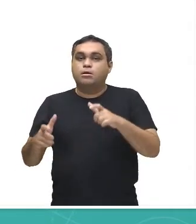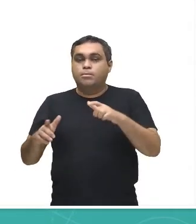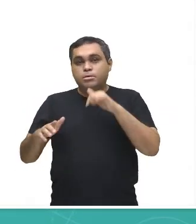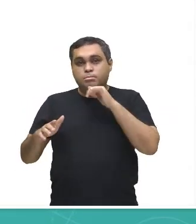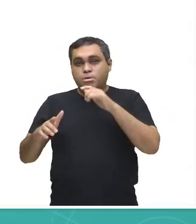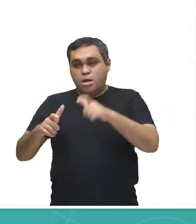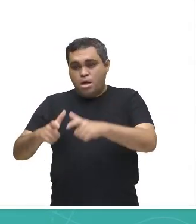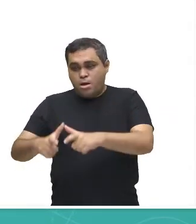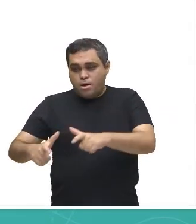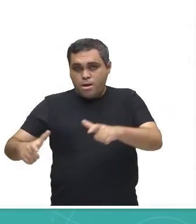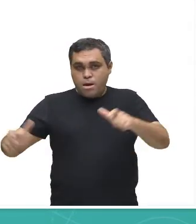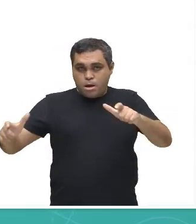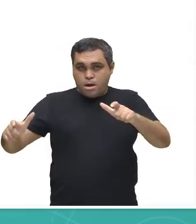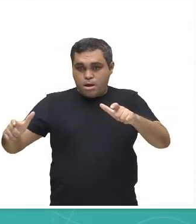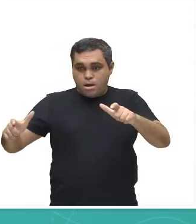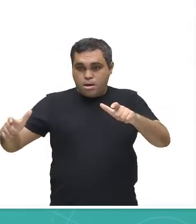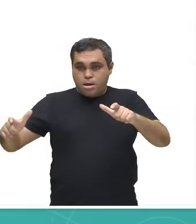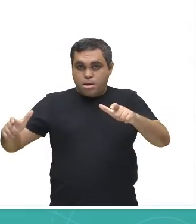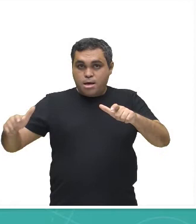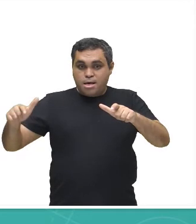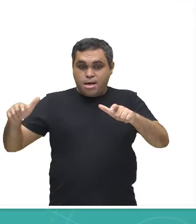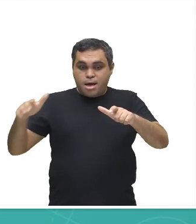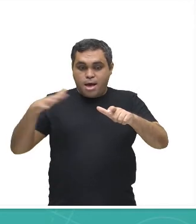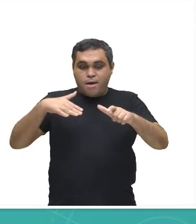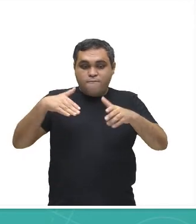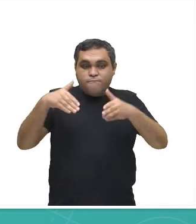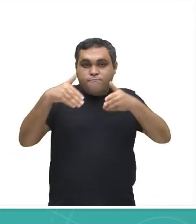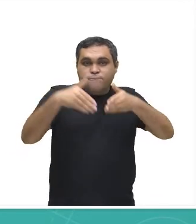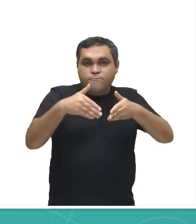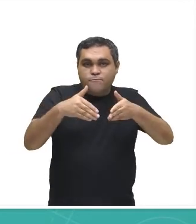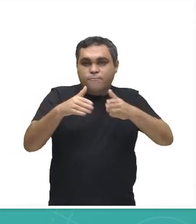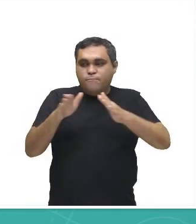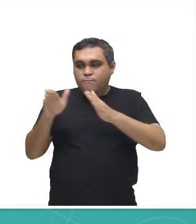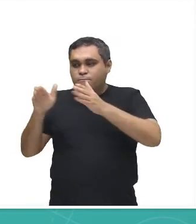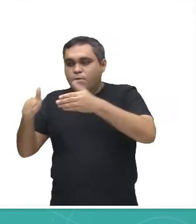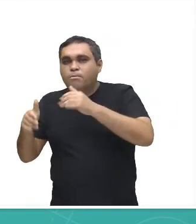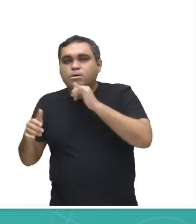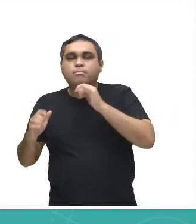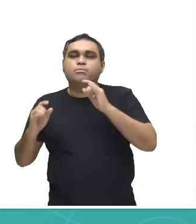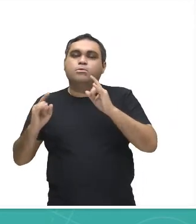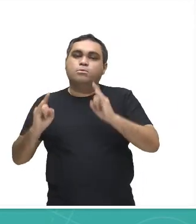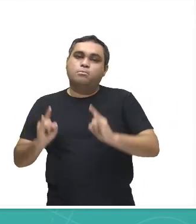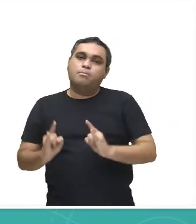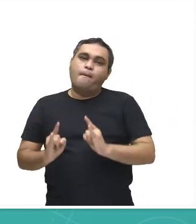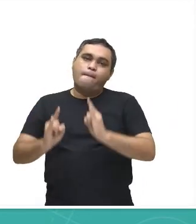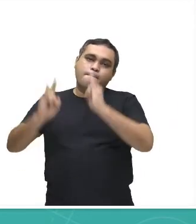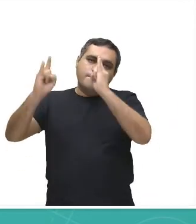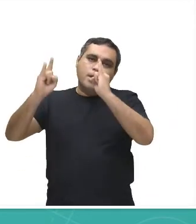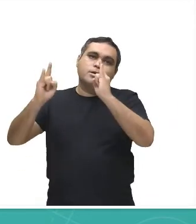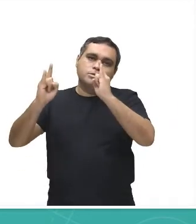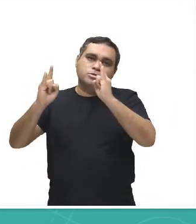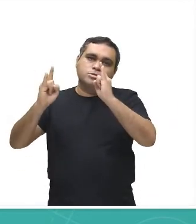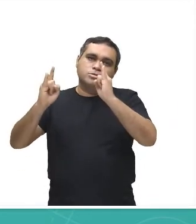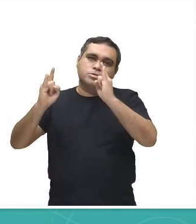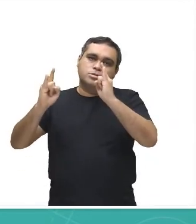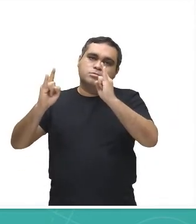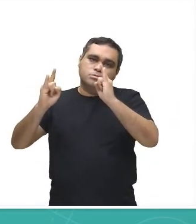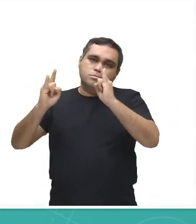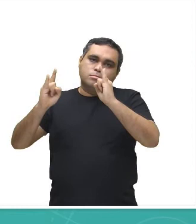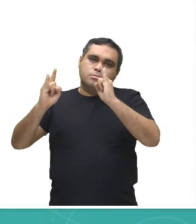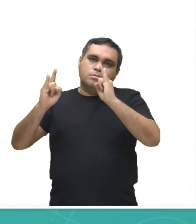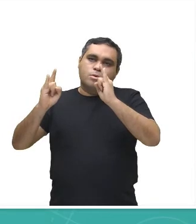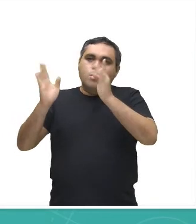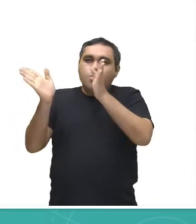área ampla, ok? Então, algo específico em um prédio, por exemplo, um quarto dentro de um prédio, tá